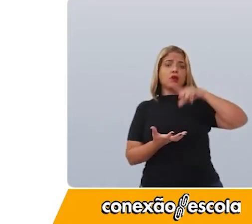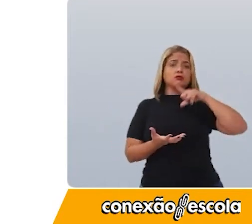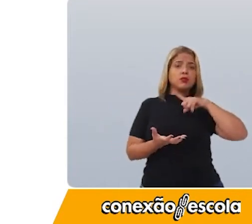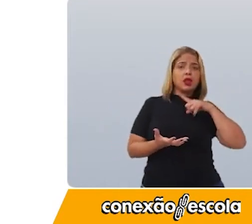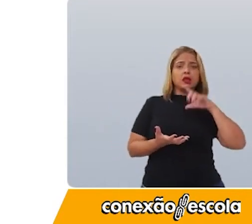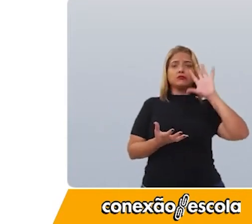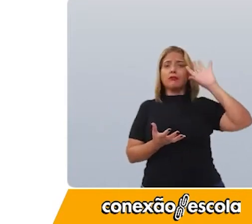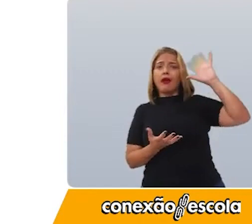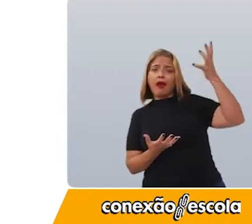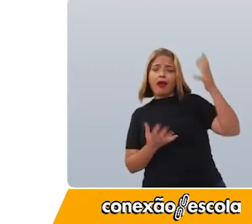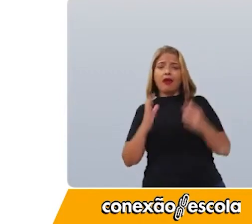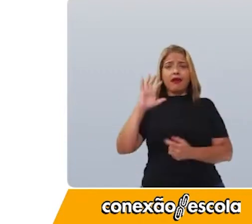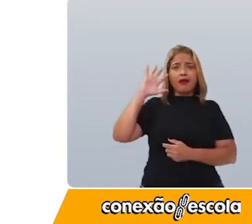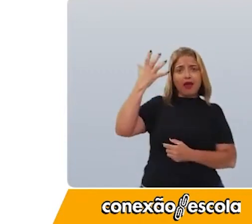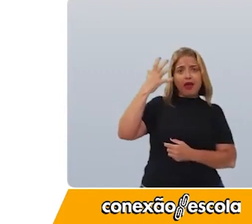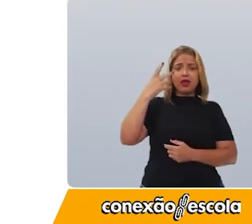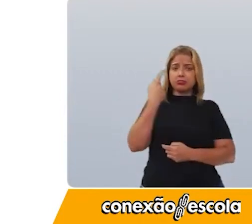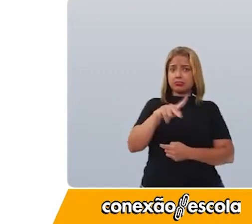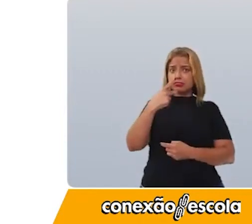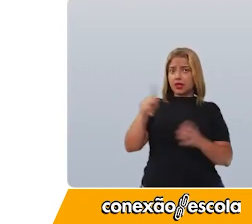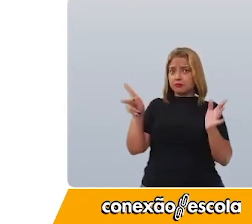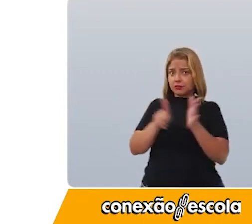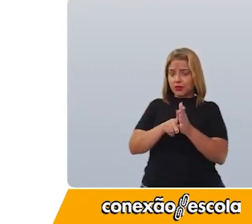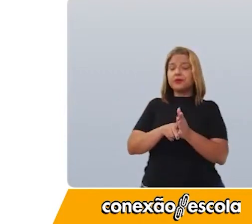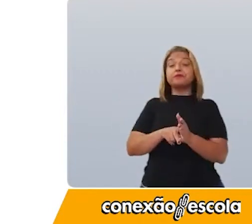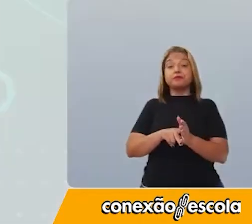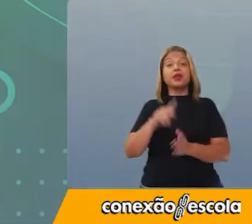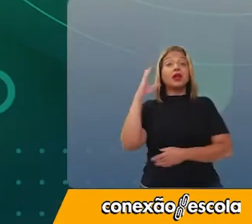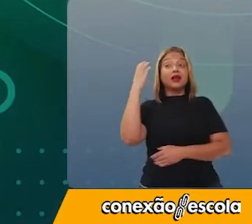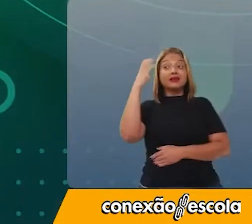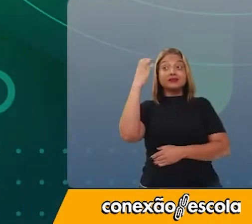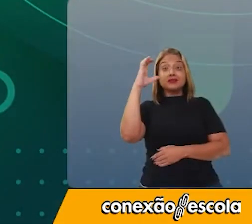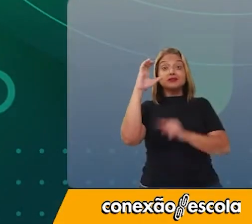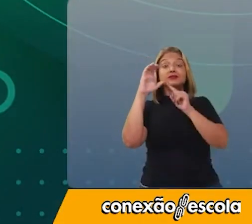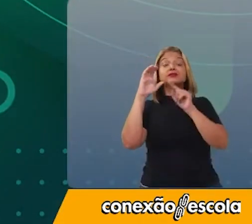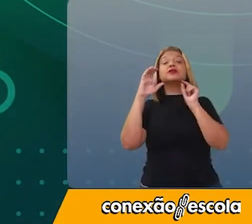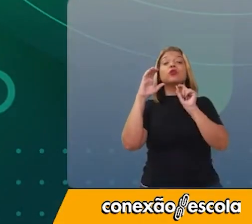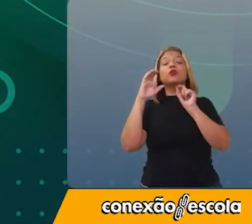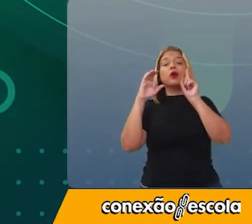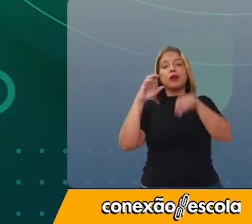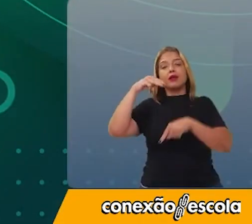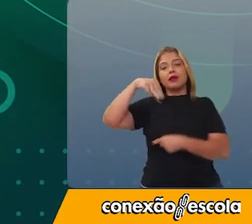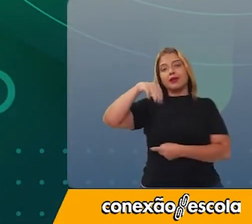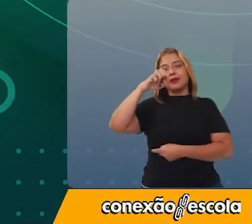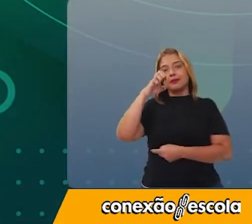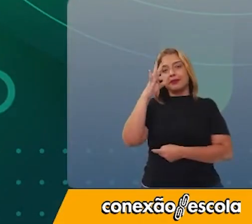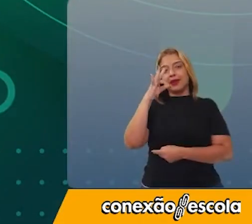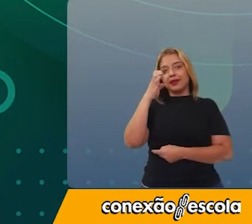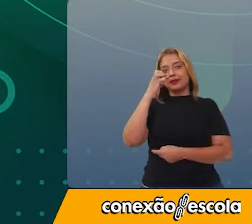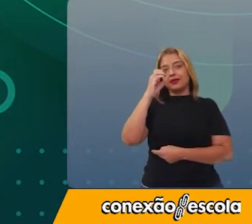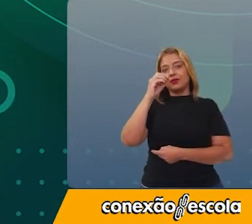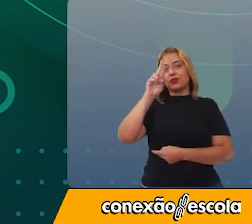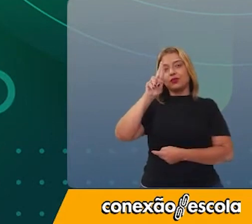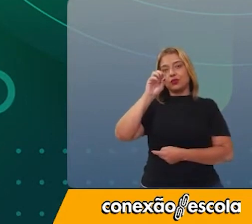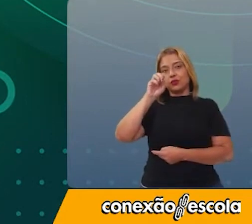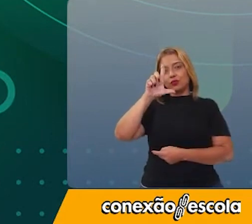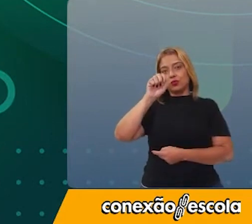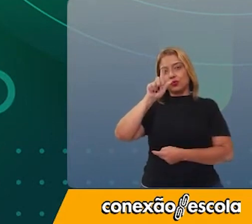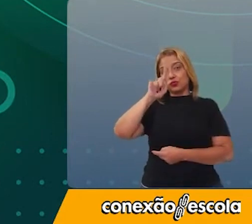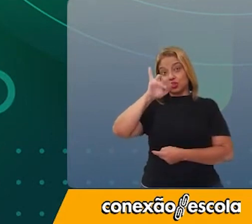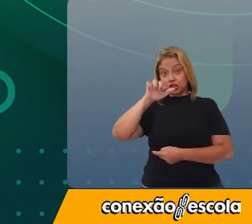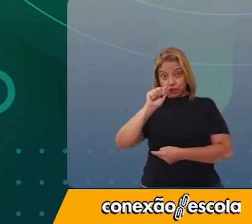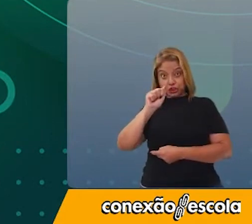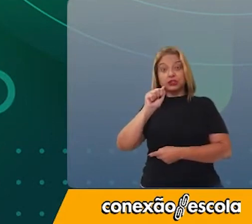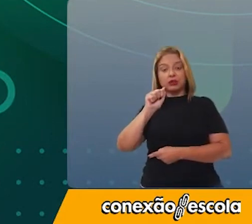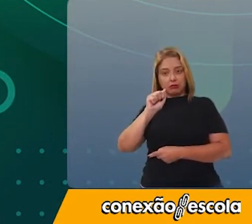determinado momento, e a ciência que o estuda é a meteorologia.